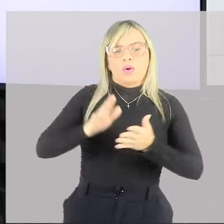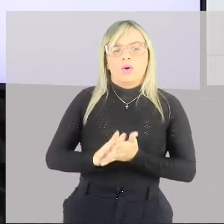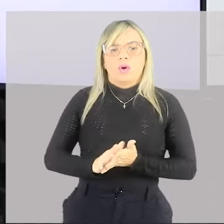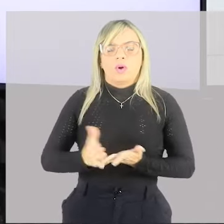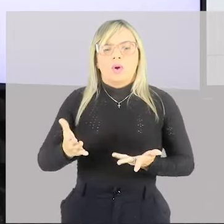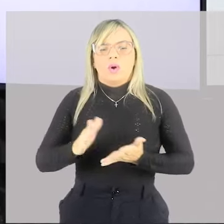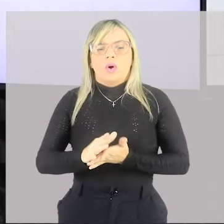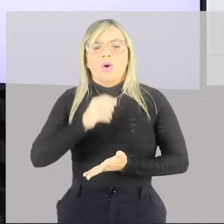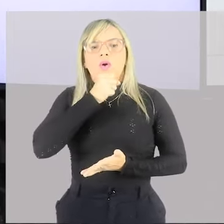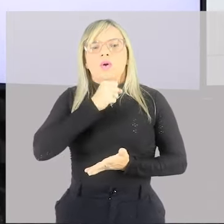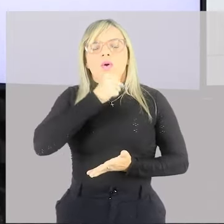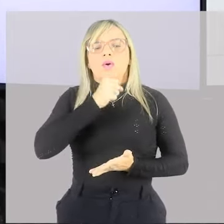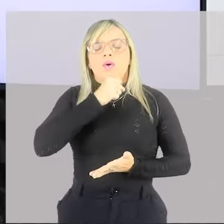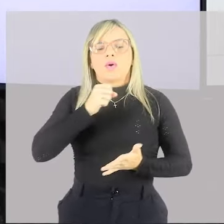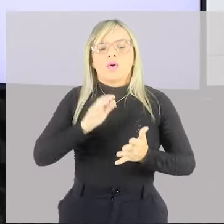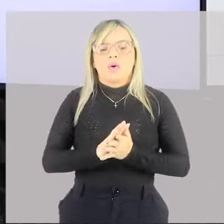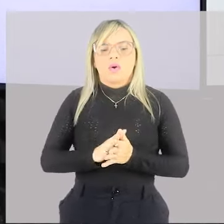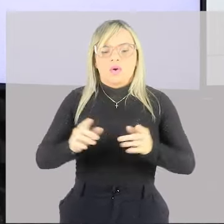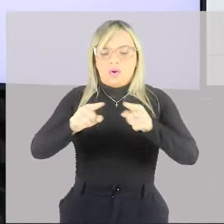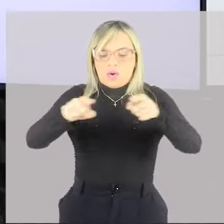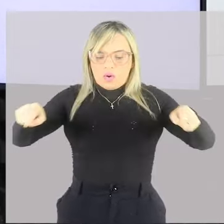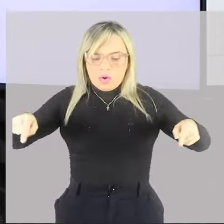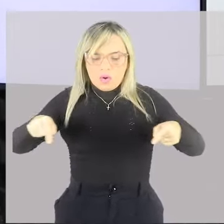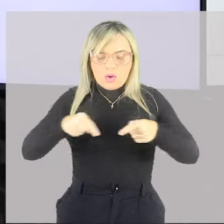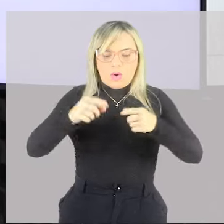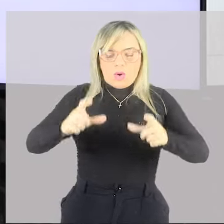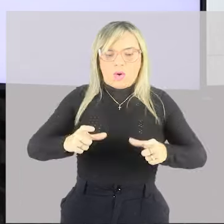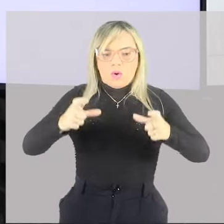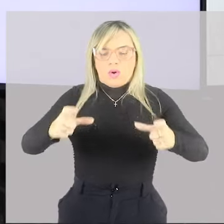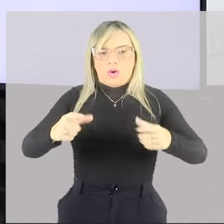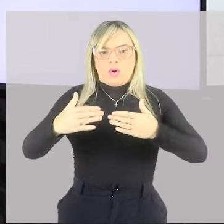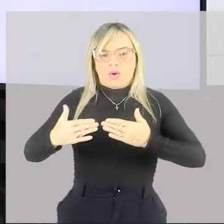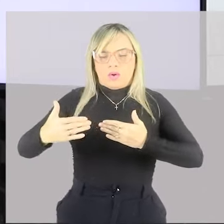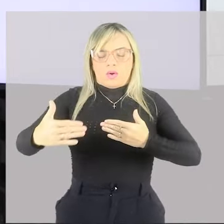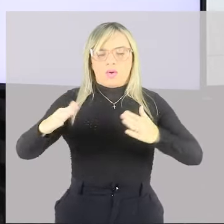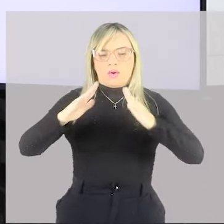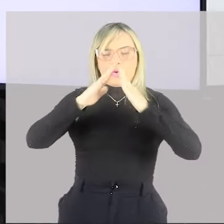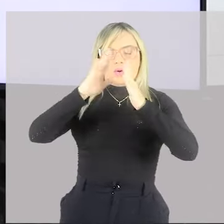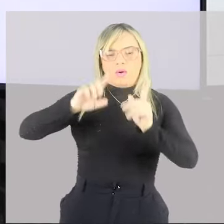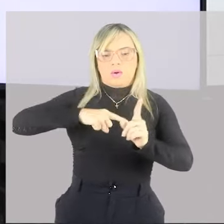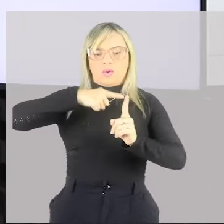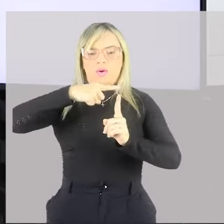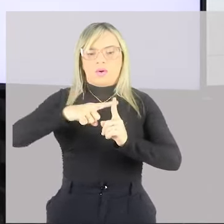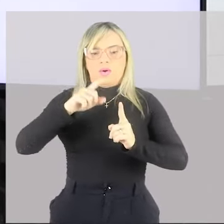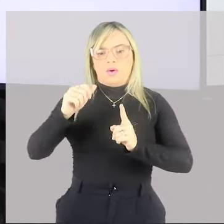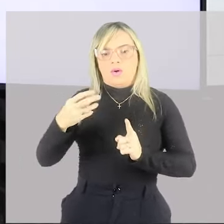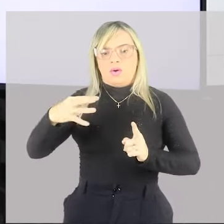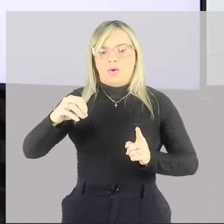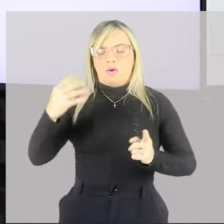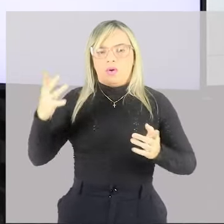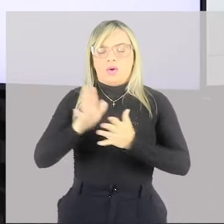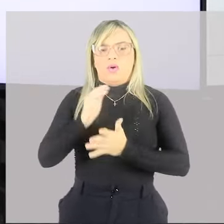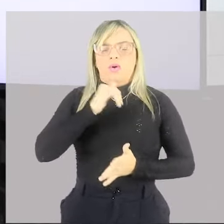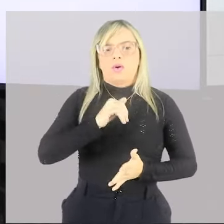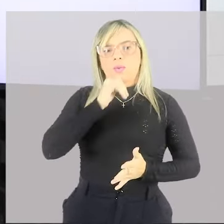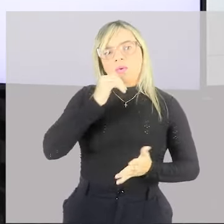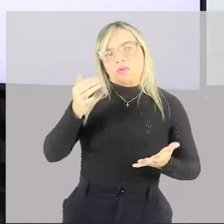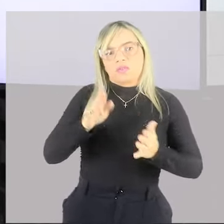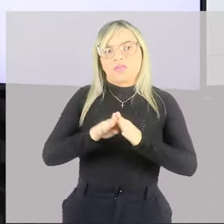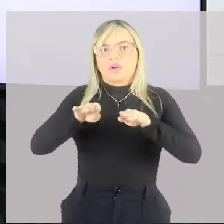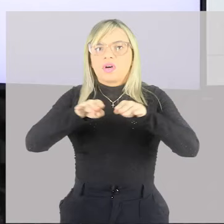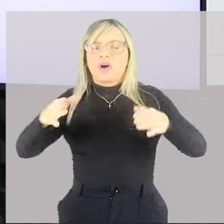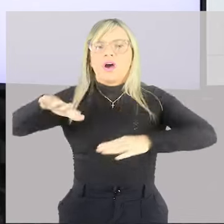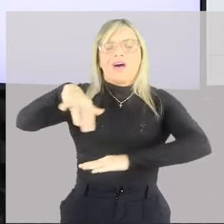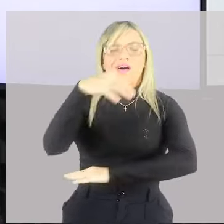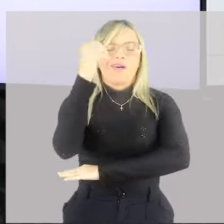bisavô chamava o pátio da frente da igreja sabe a igreja não tem um Pátio na frente Aquilo é o adro um adro exemplo pode ser a varanda da sua casa mas